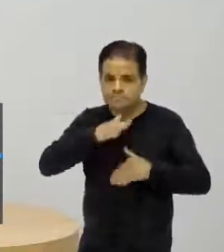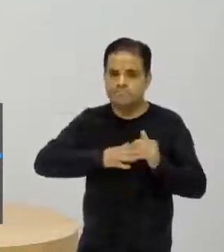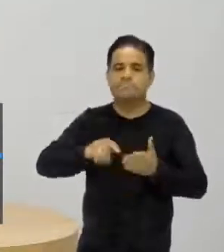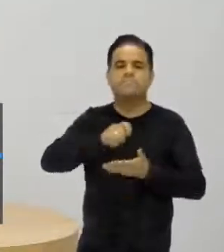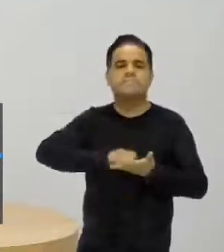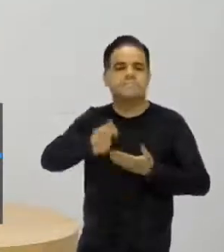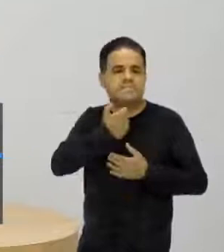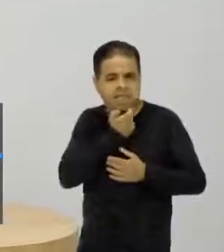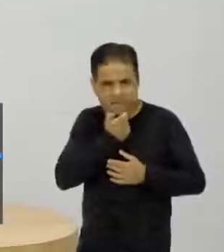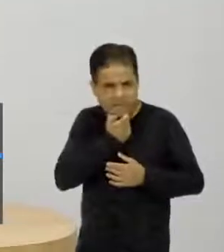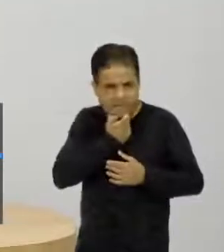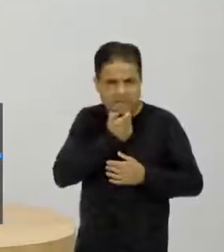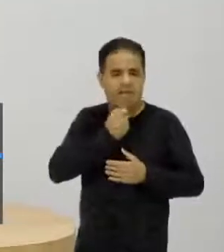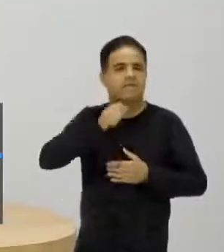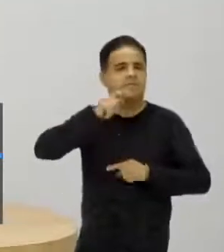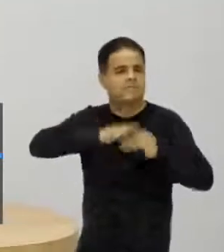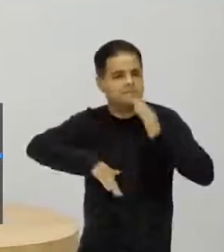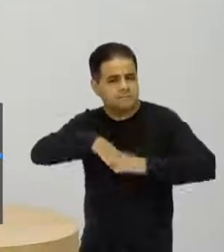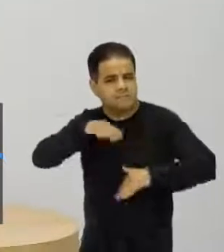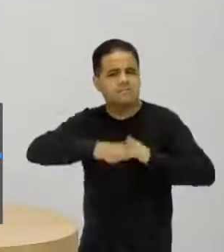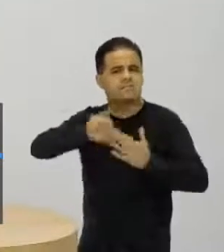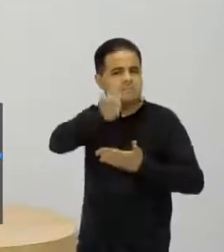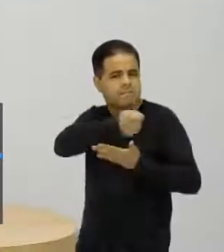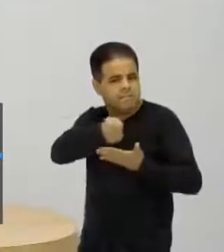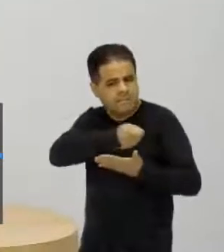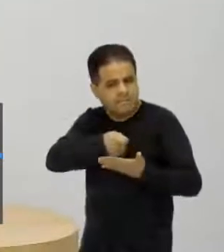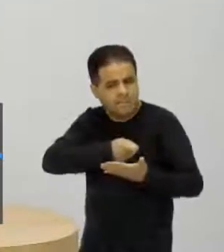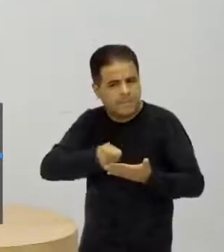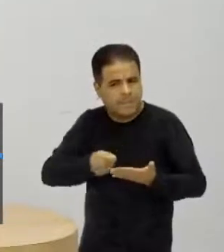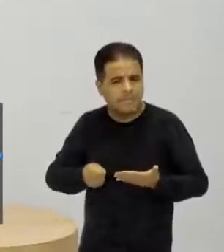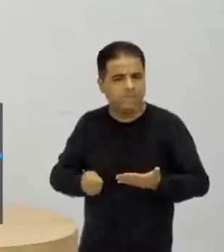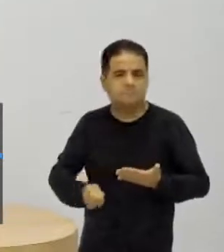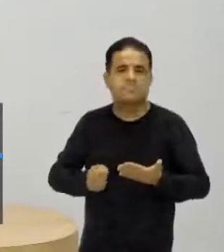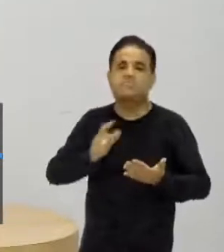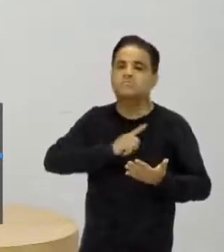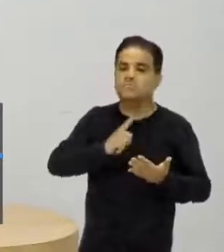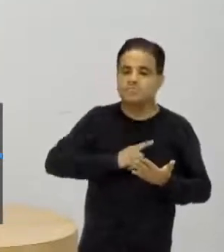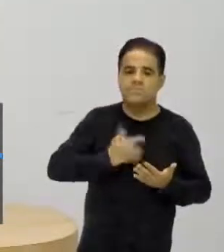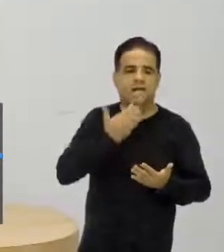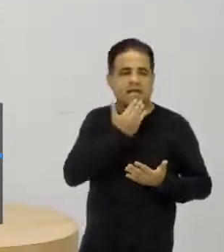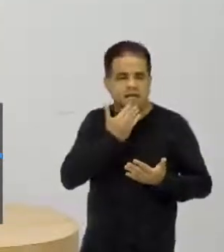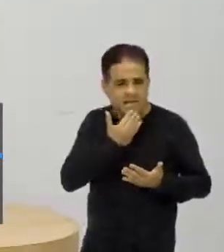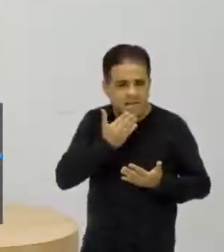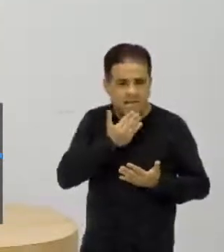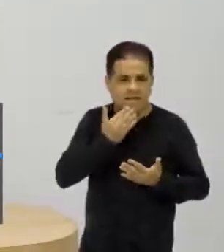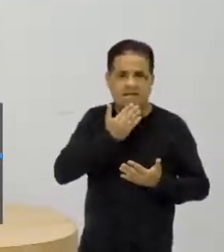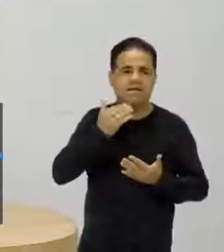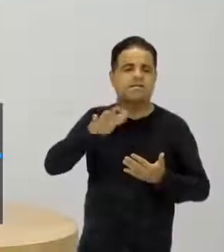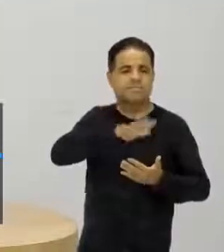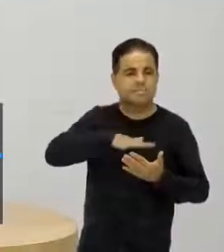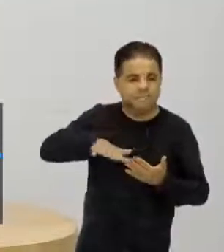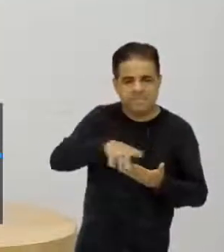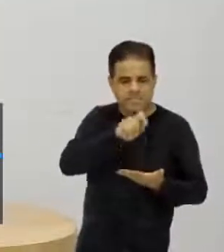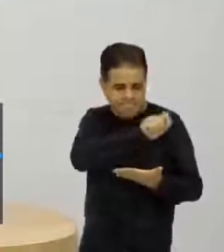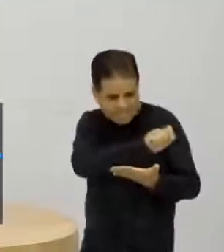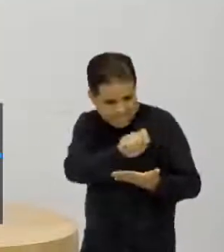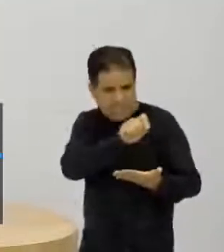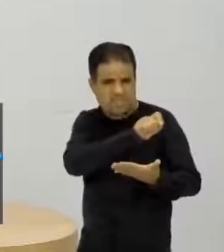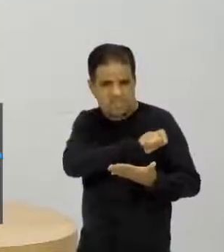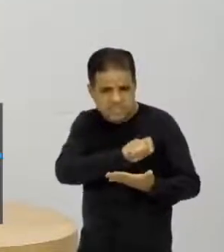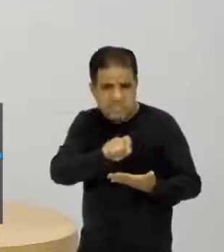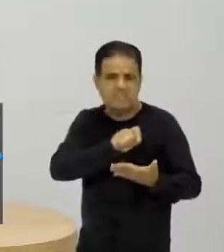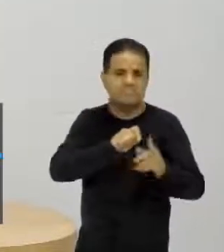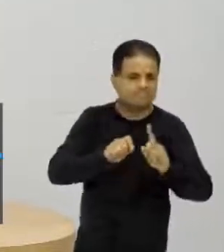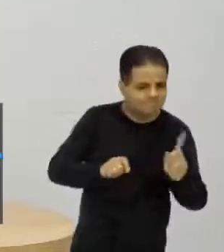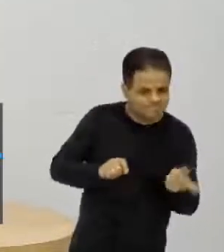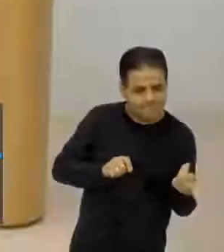em inglês, manuscrito. Legal. Então, tem as rasuras lá. Certo? Tem as rasuras também, as partes em que ele grifa e fala, não é bem